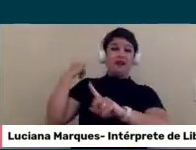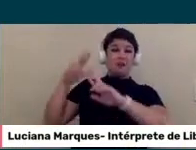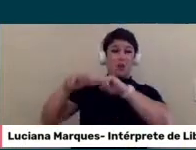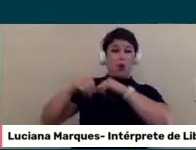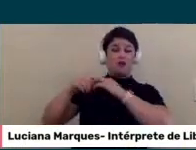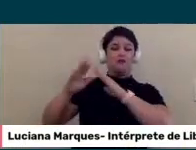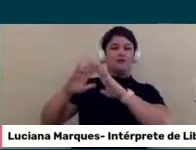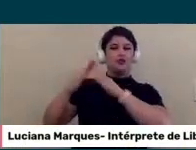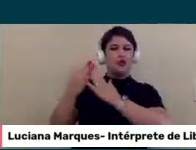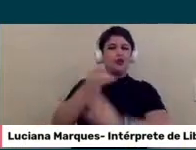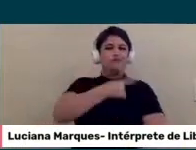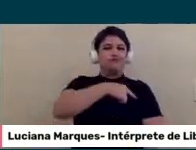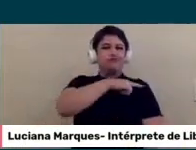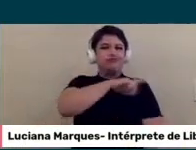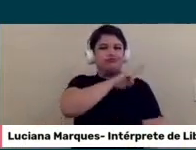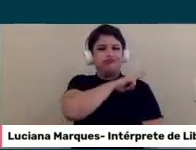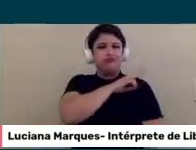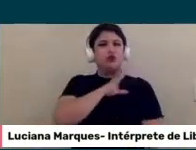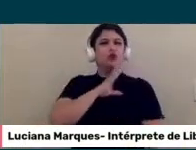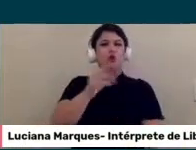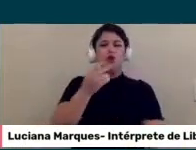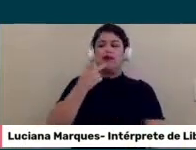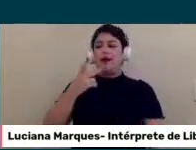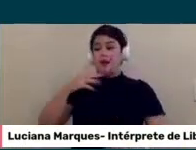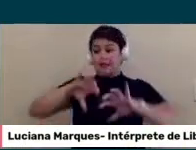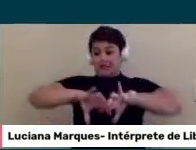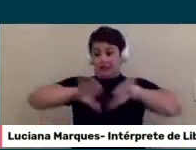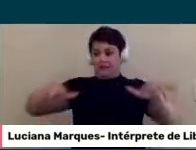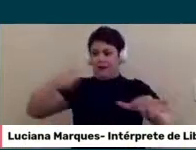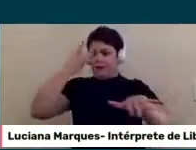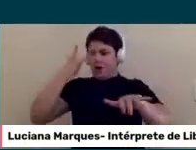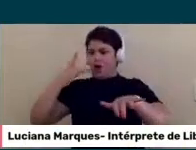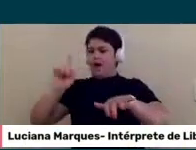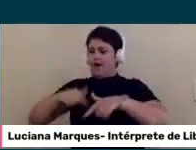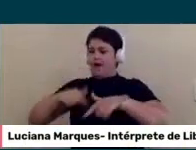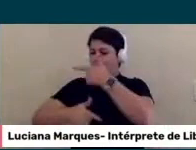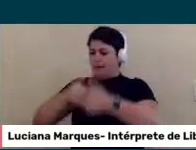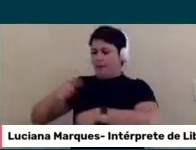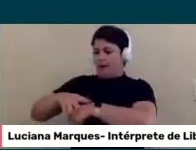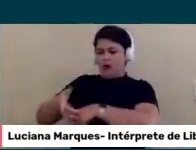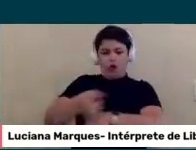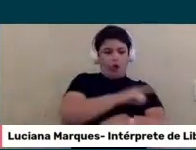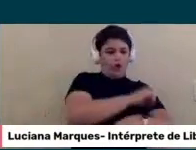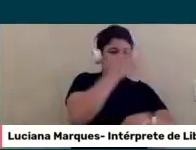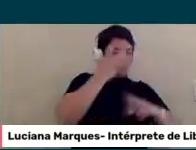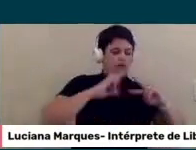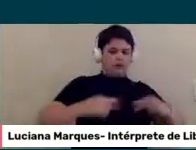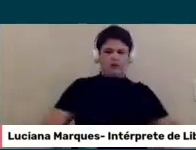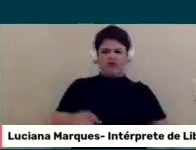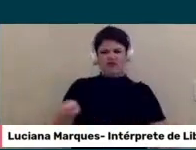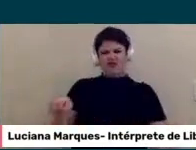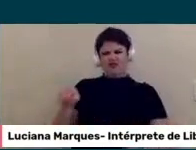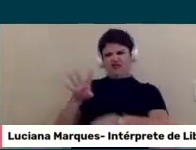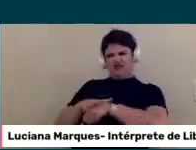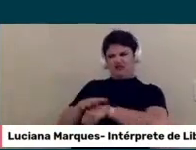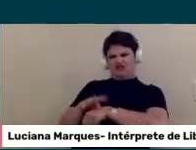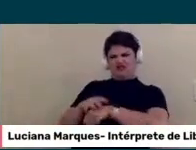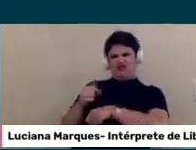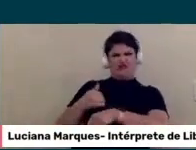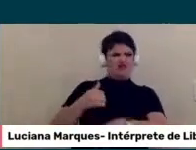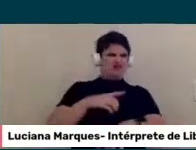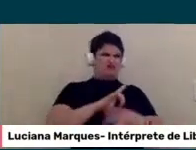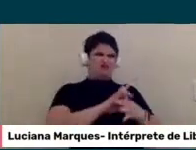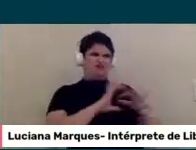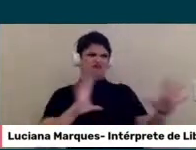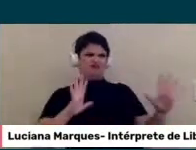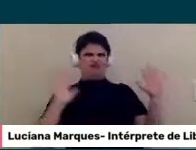você separa pessoa de humanas e de exatas, e quem é de humanas é quase um Deus me livre. E só que a gente vê que na